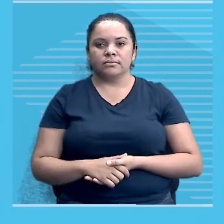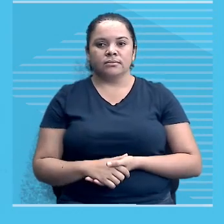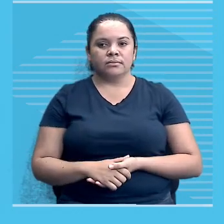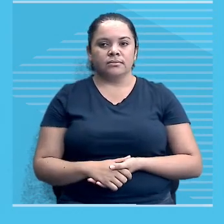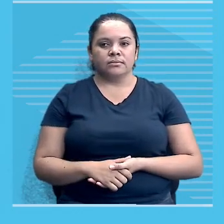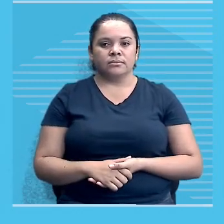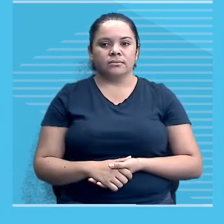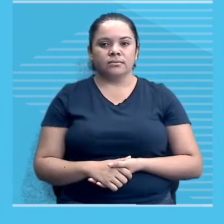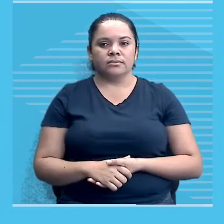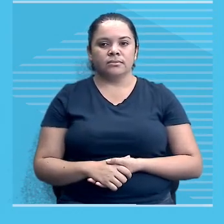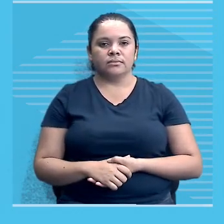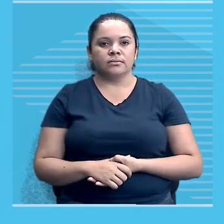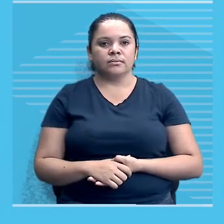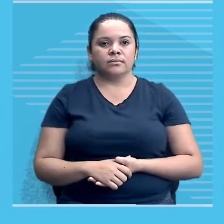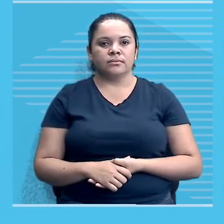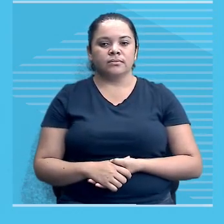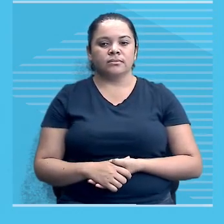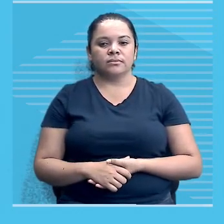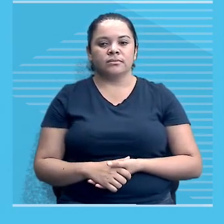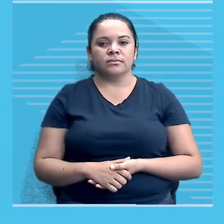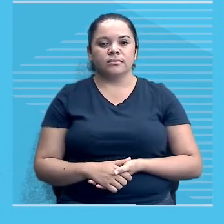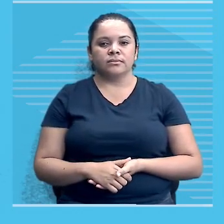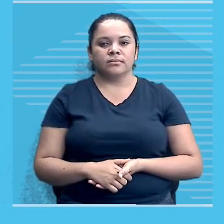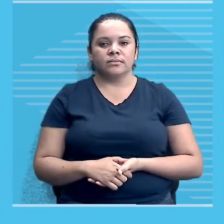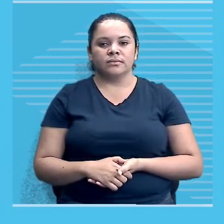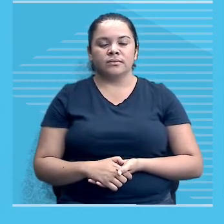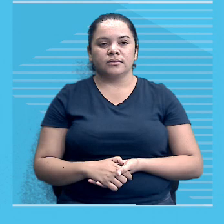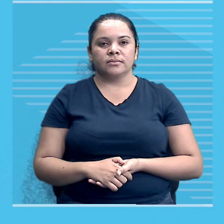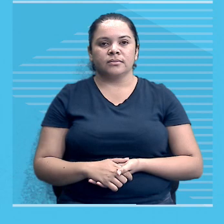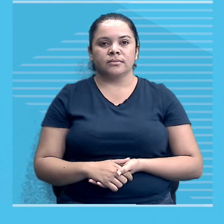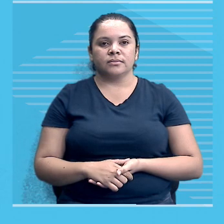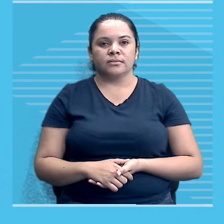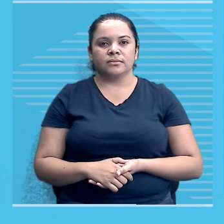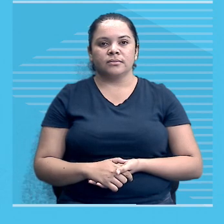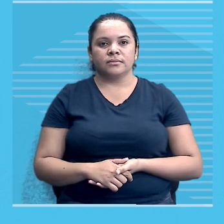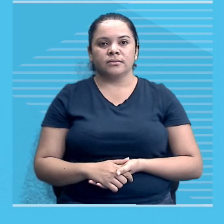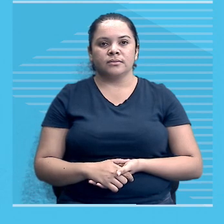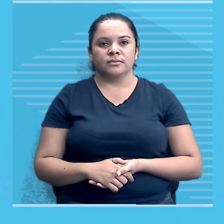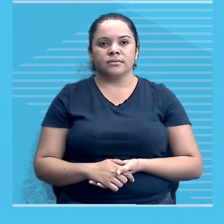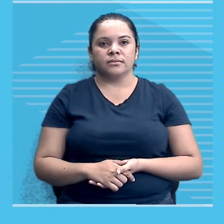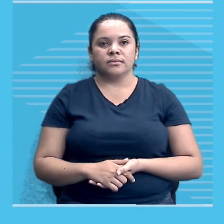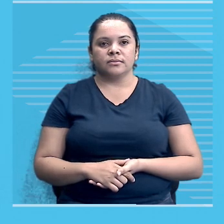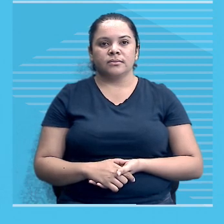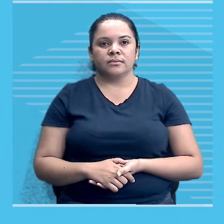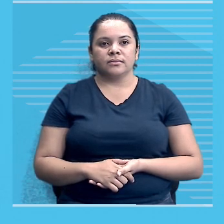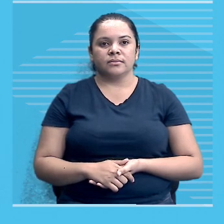E aí E aí E aí